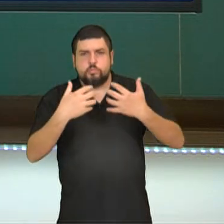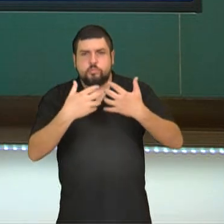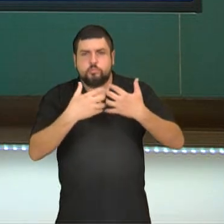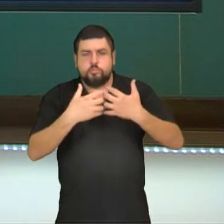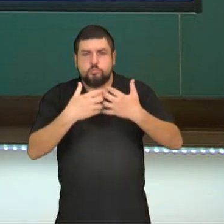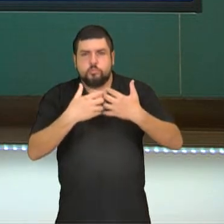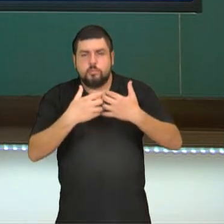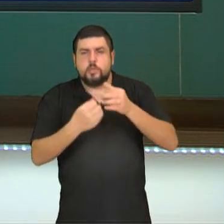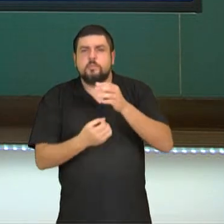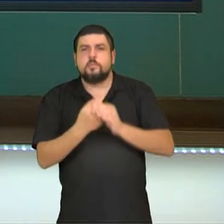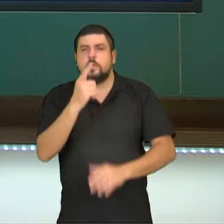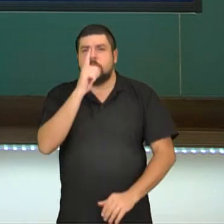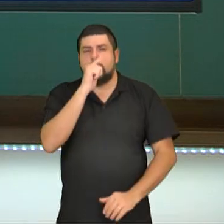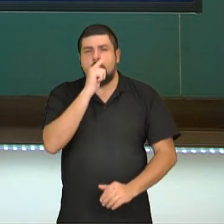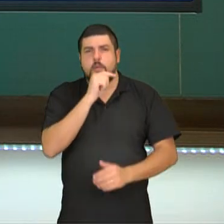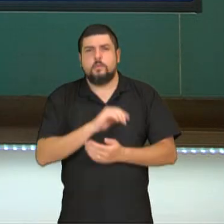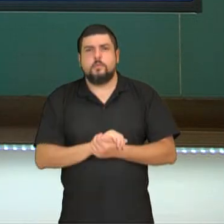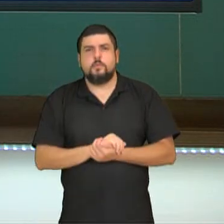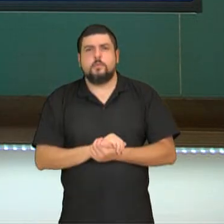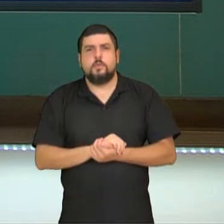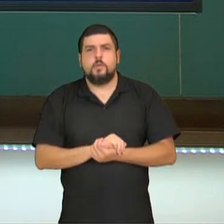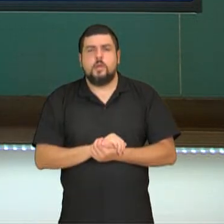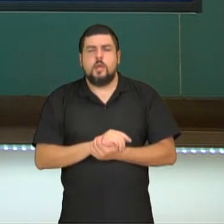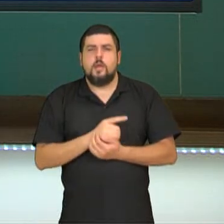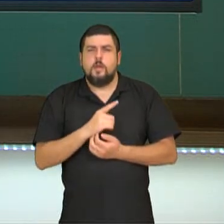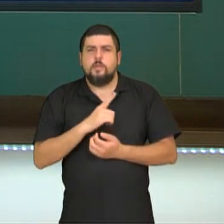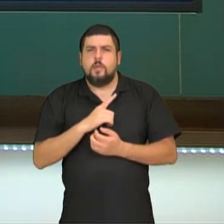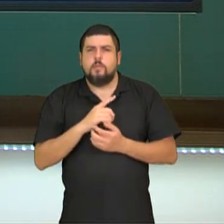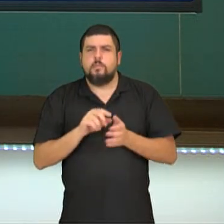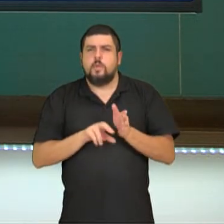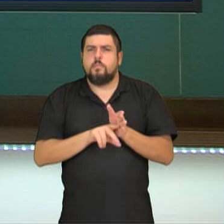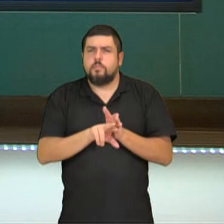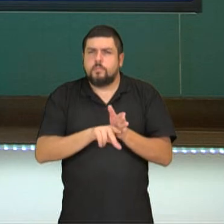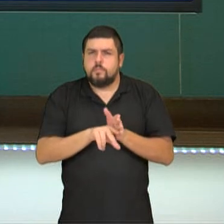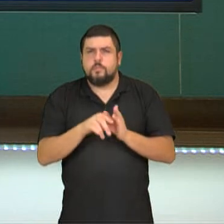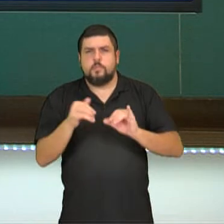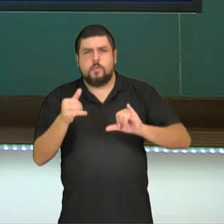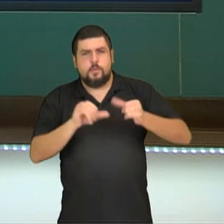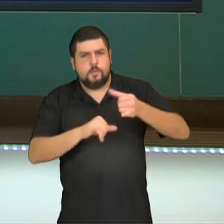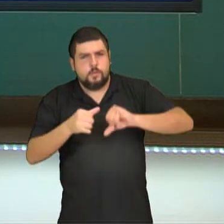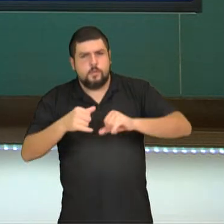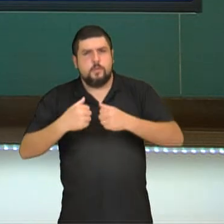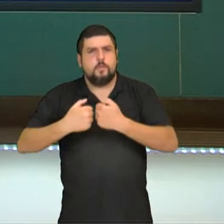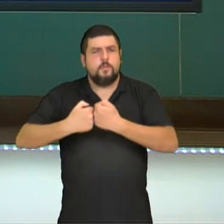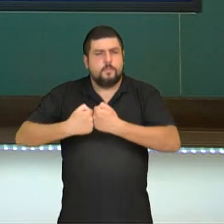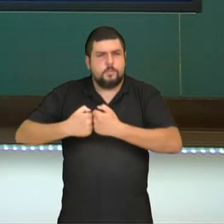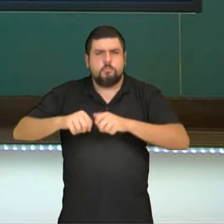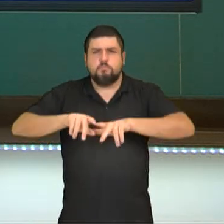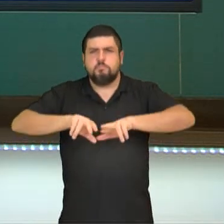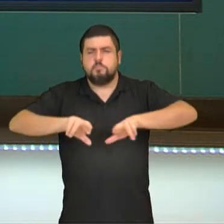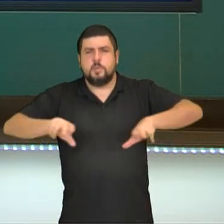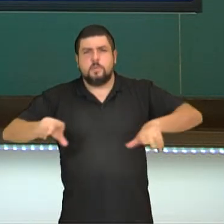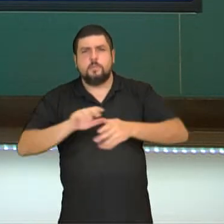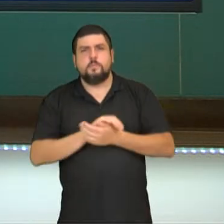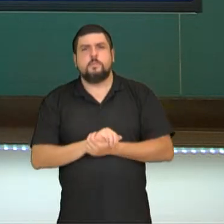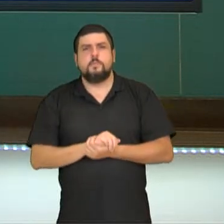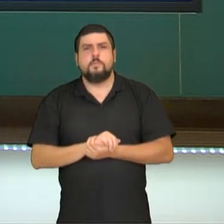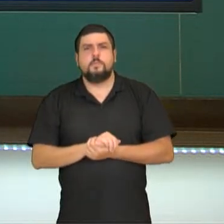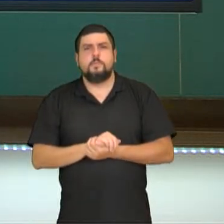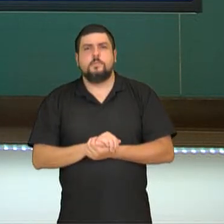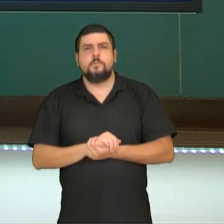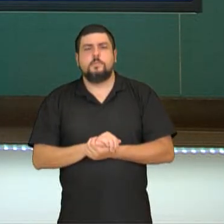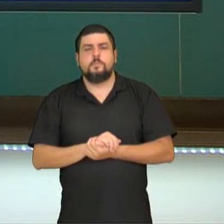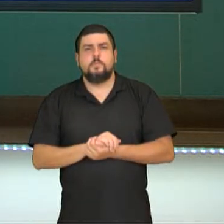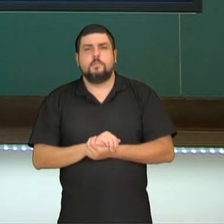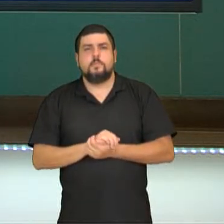água, tá? E isso tem várias aplicações aí na biologia, na química, na física, tá? Bom, e quando eu